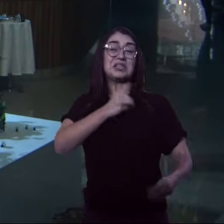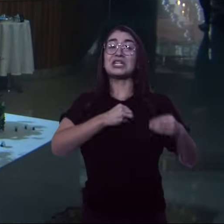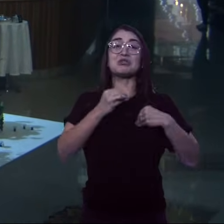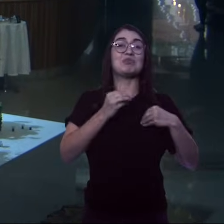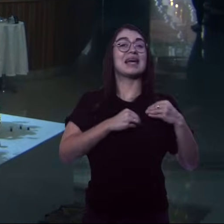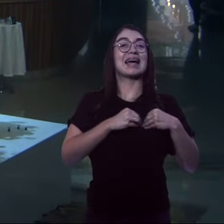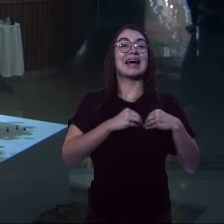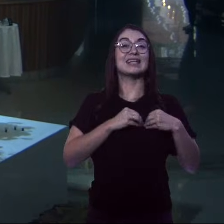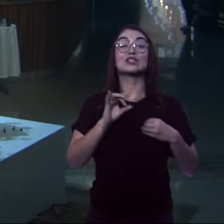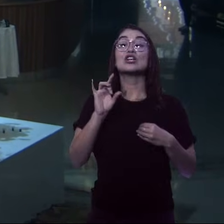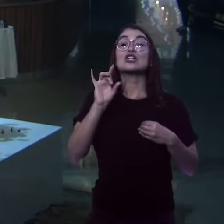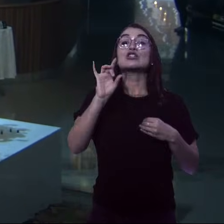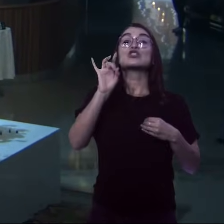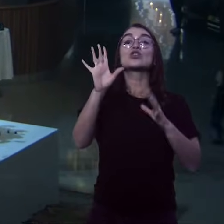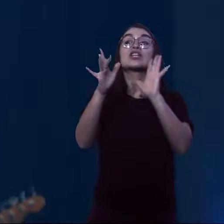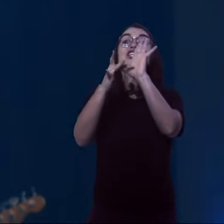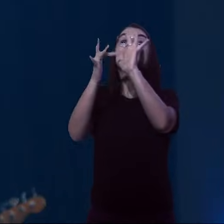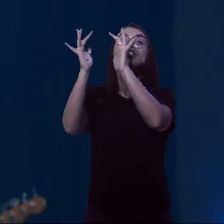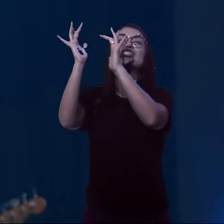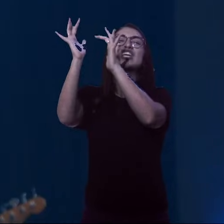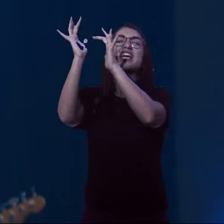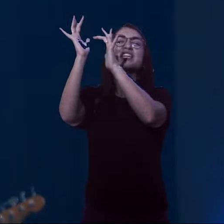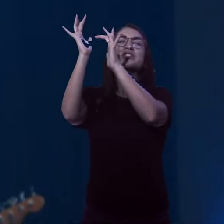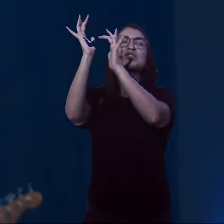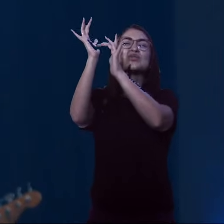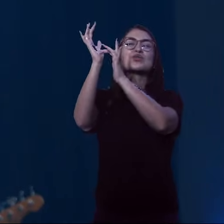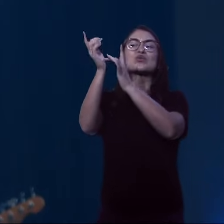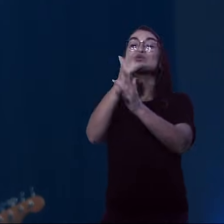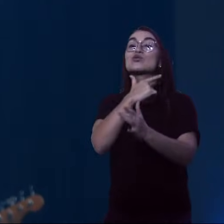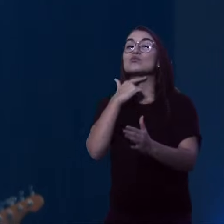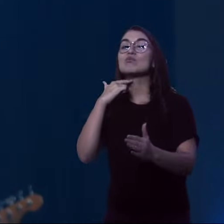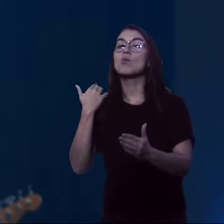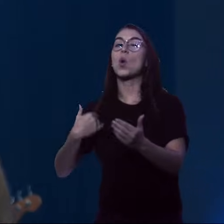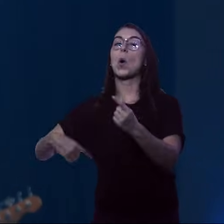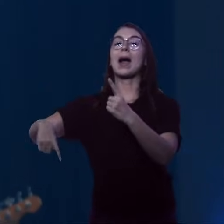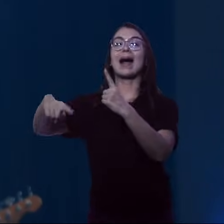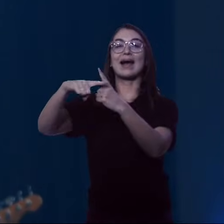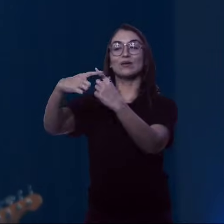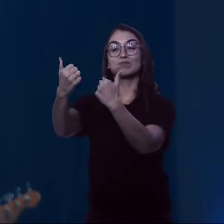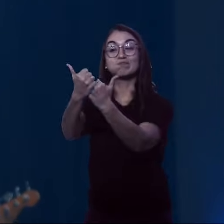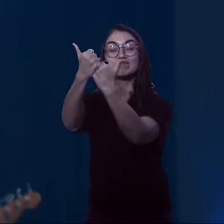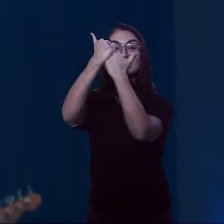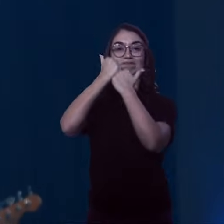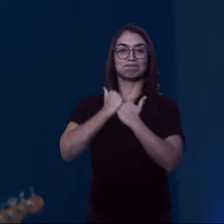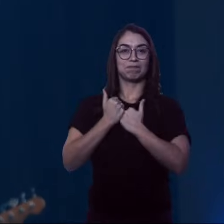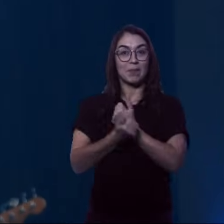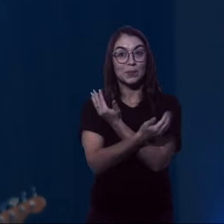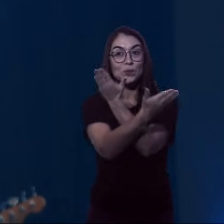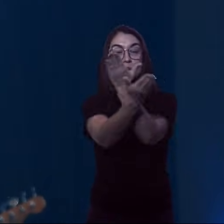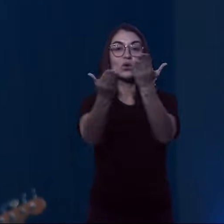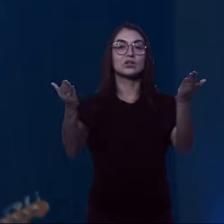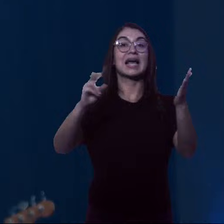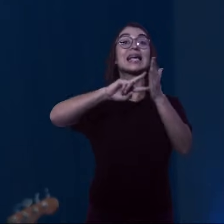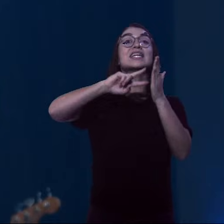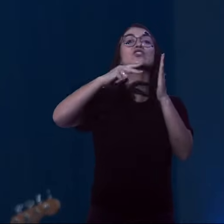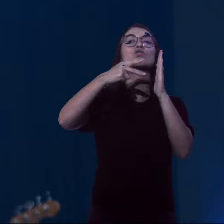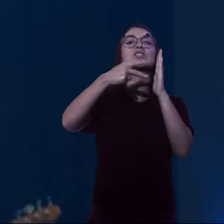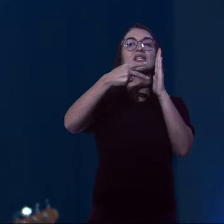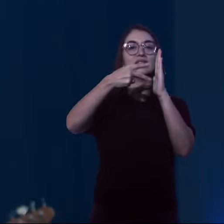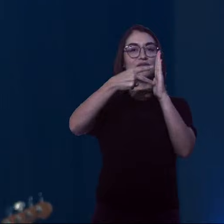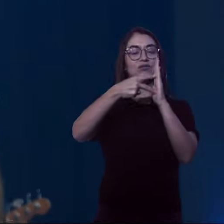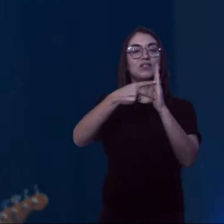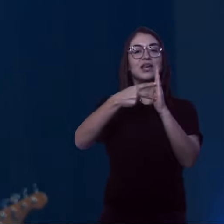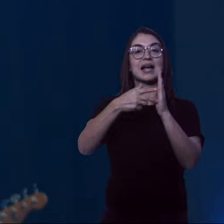Só que Jesus foi lá e sofreu o castigo no meu e no seu lugar. É isso que significa a morte. E o sangue